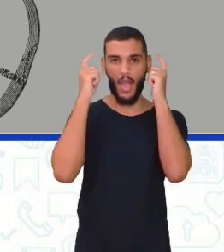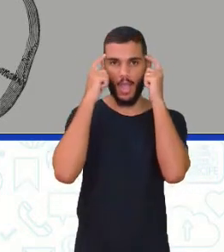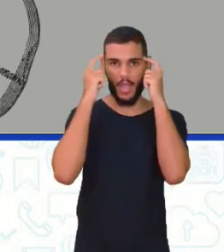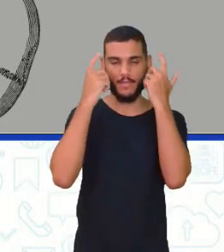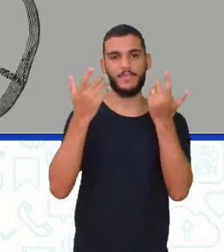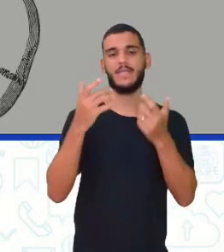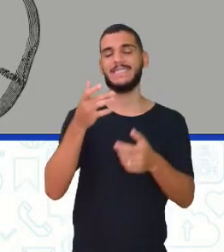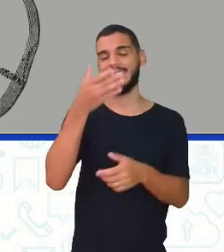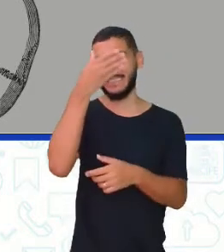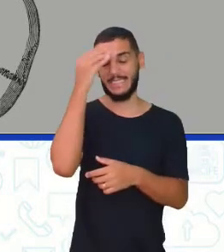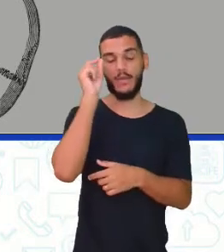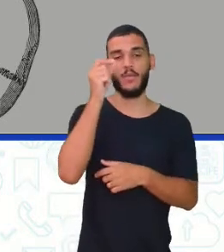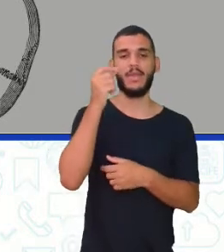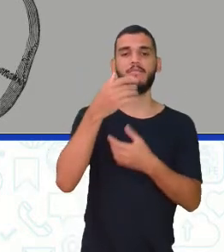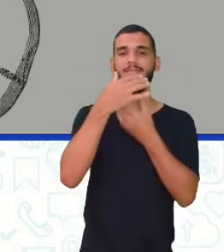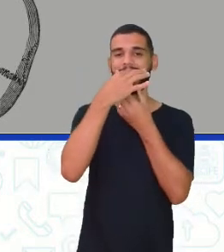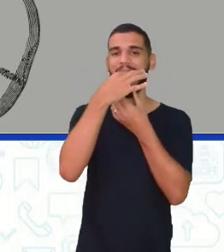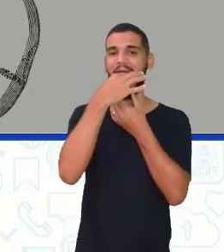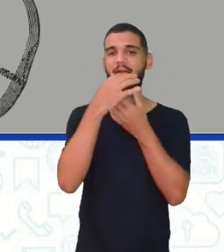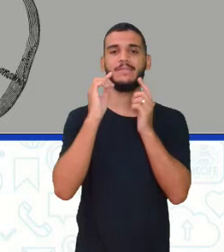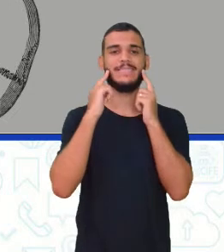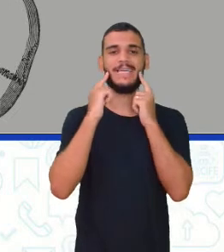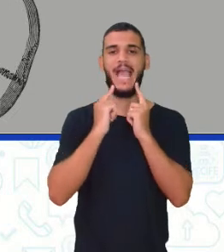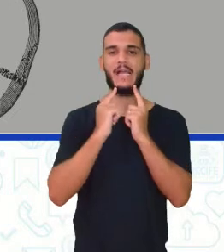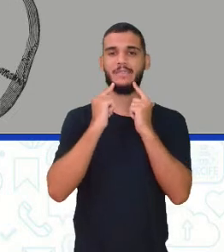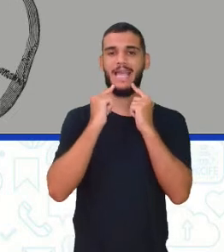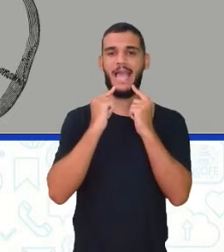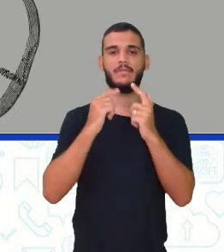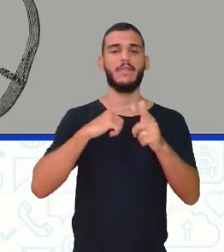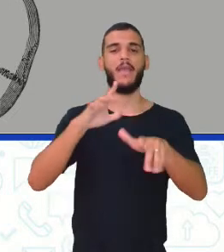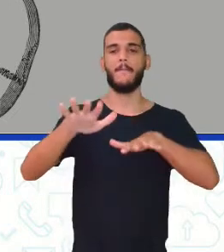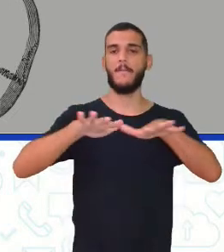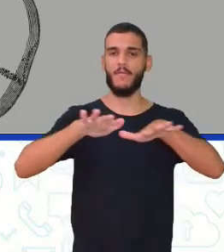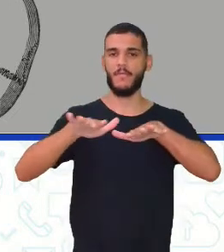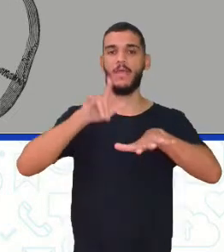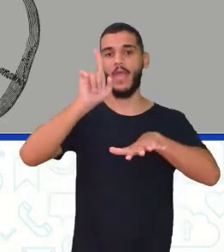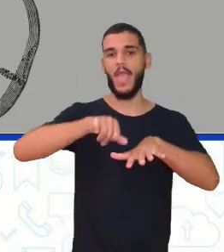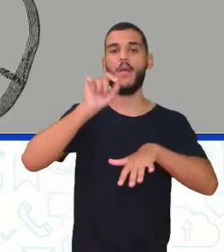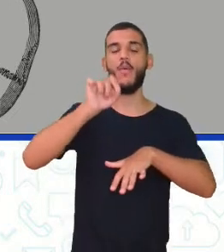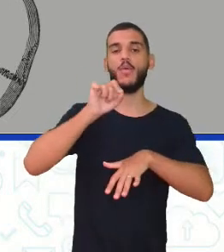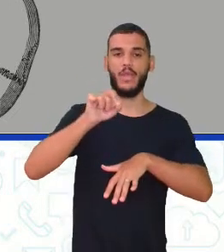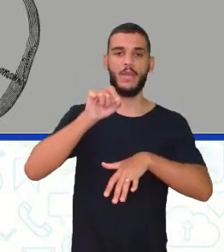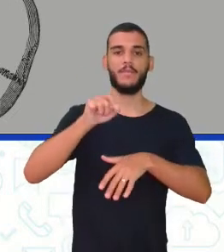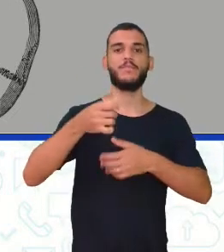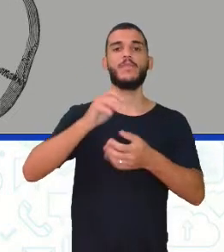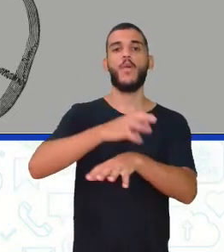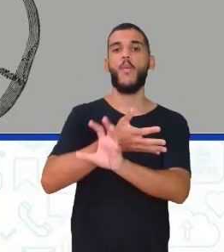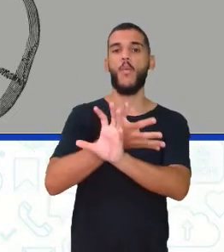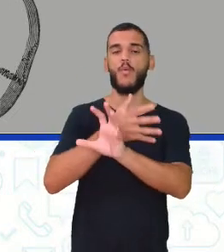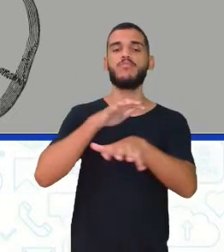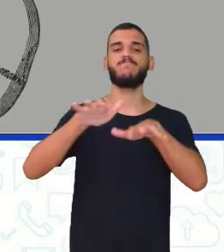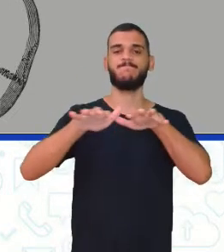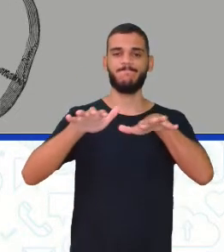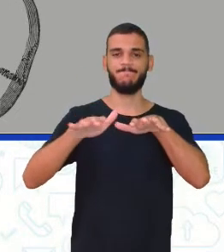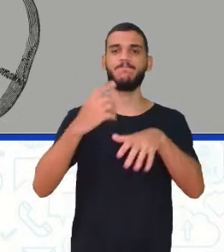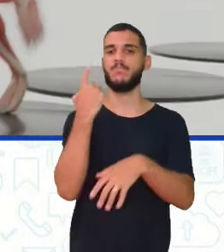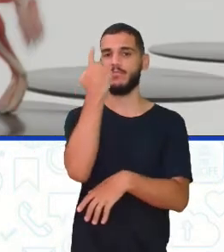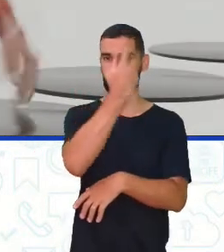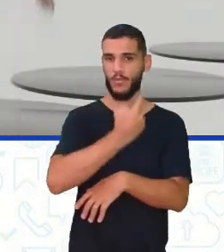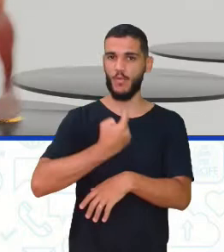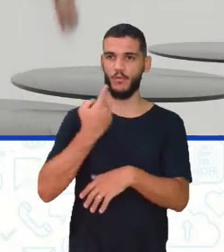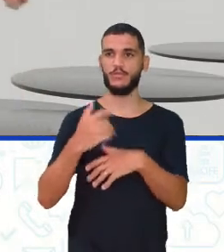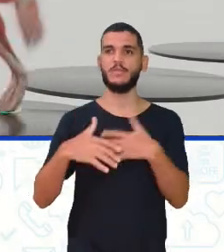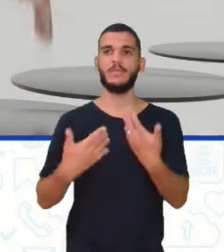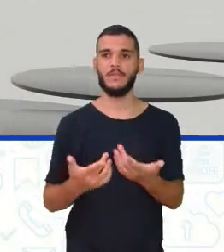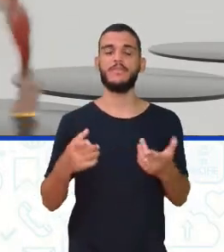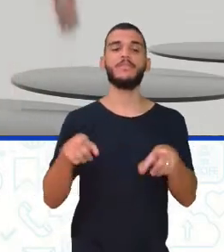da mandíbula, não é isso? Que seria a questão do osso móvel da face, né? Mas, o que é que